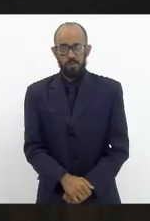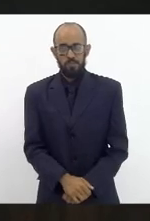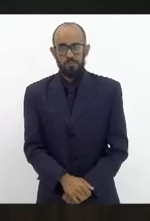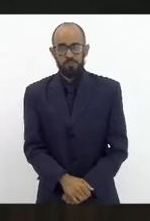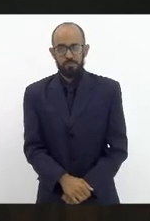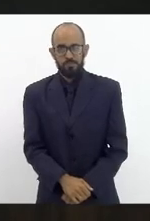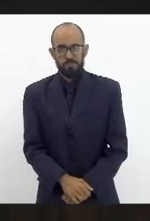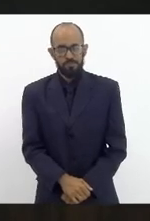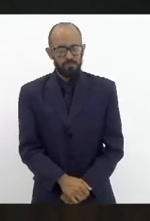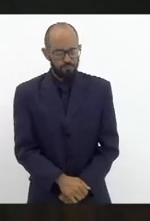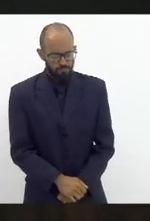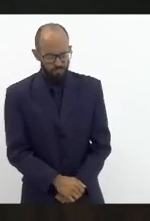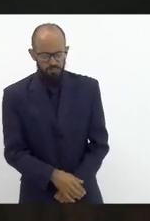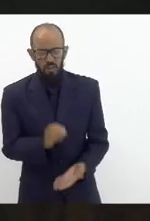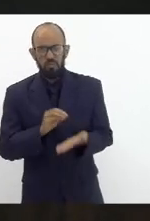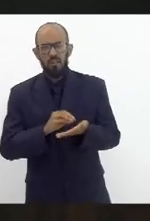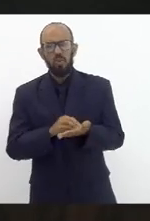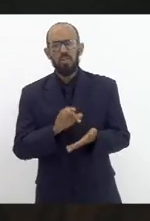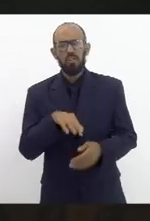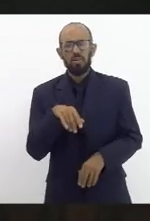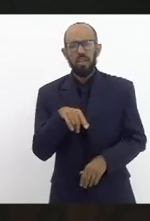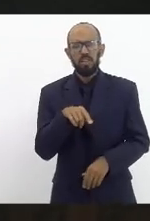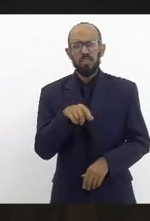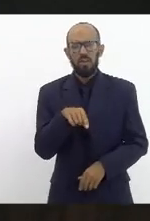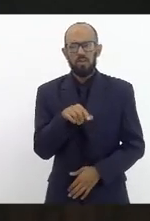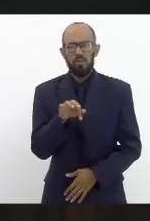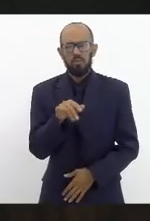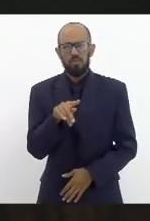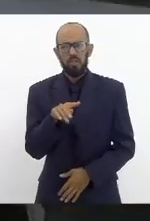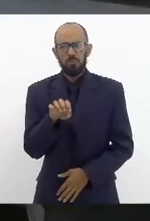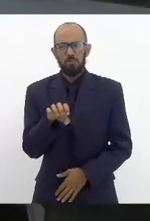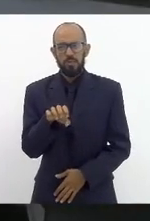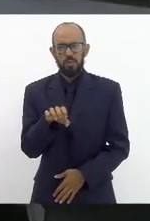quem está faltando, por favor? Acho o Felipe, né?